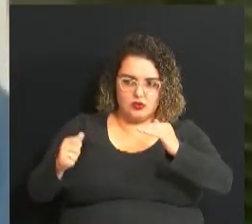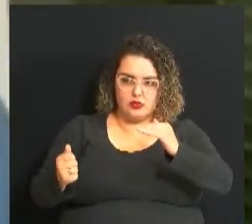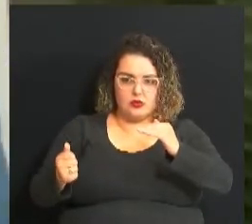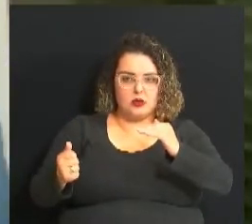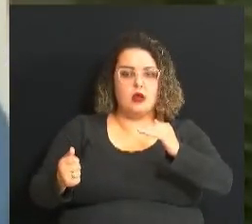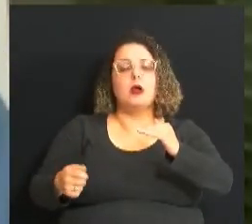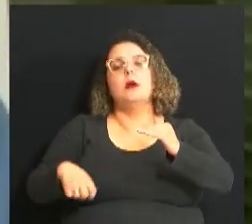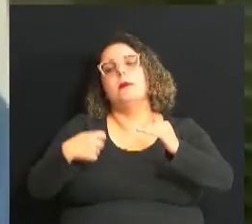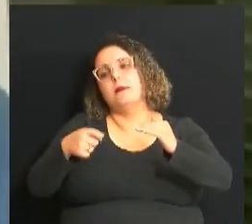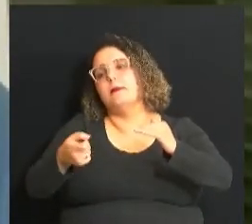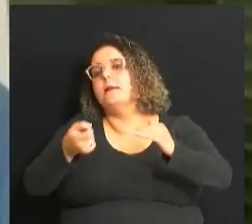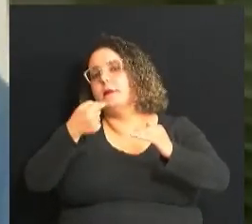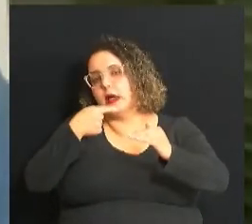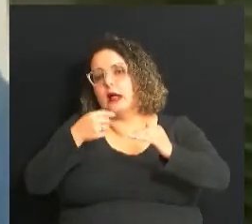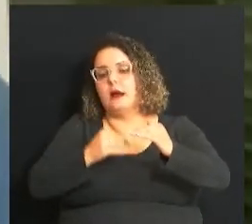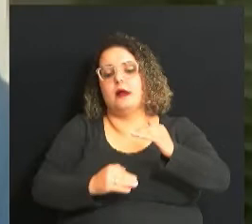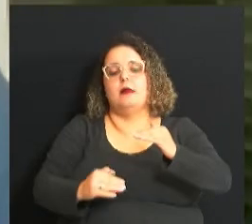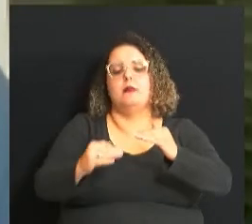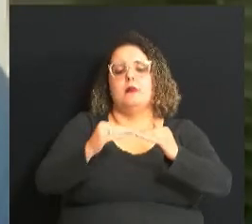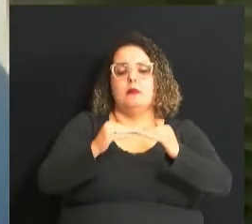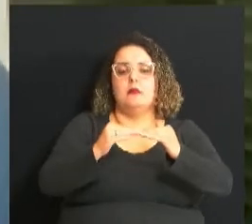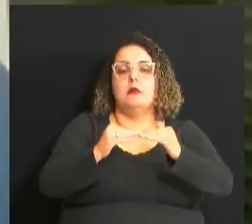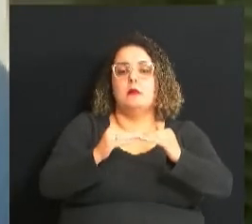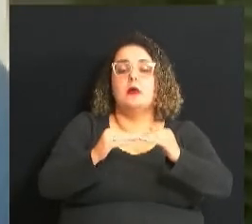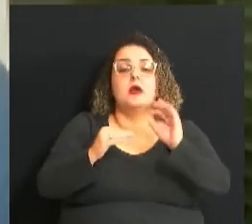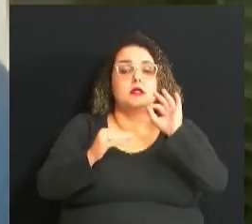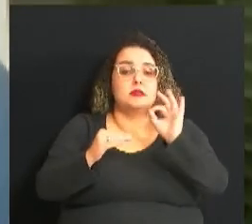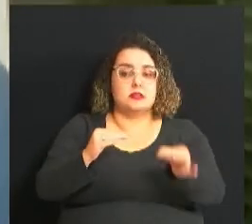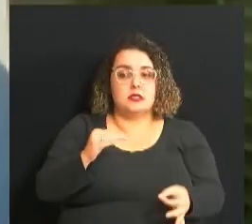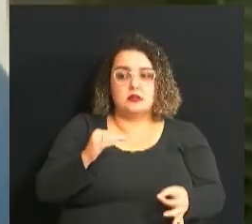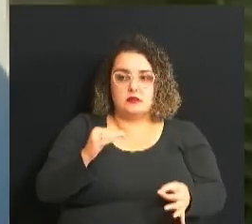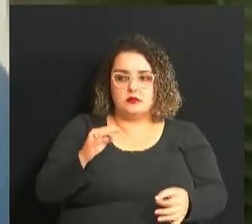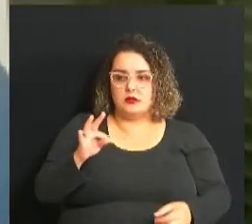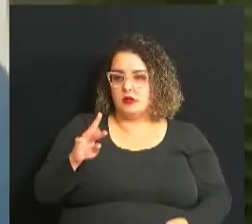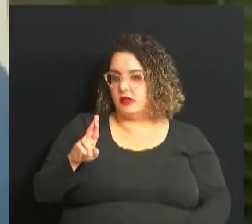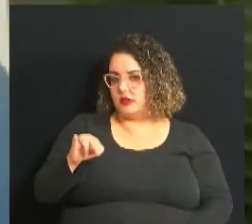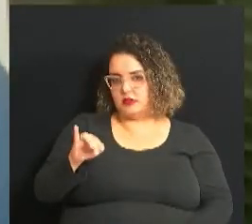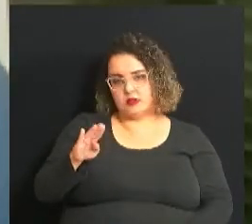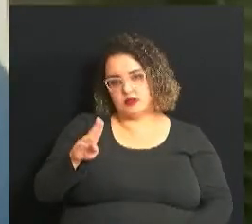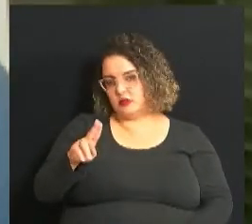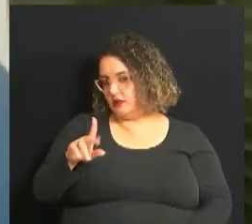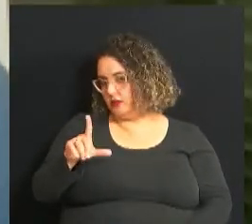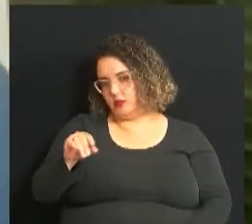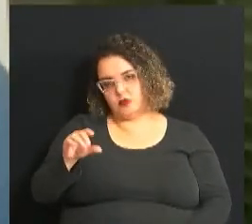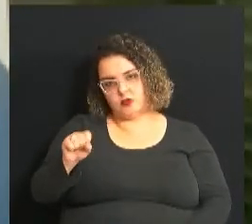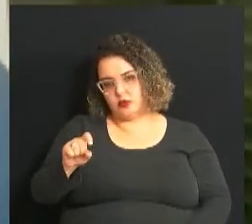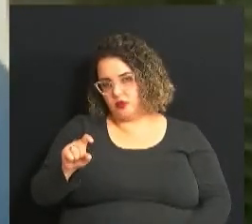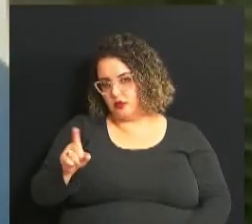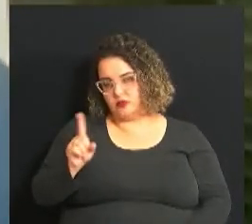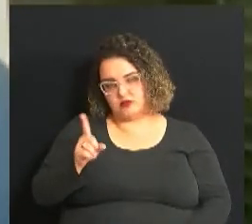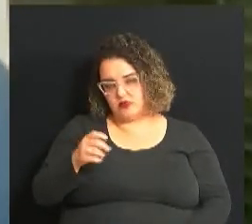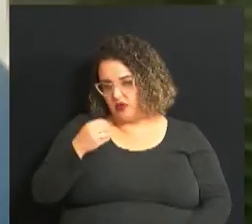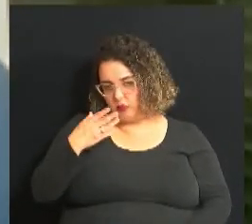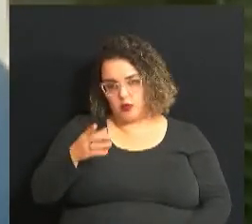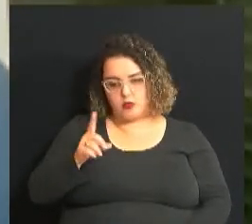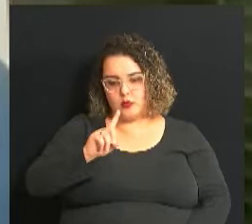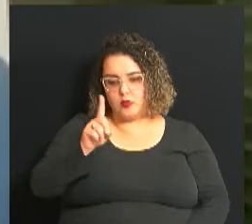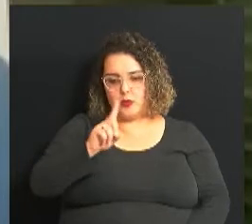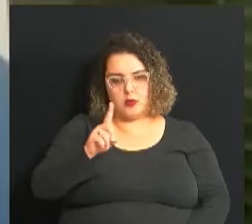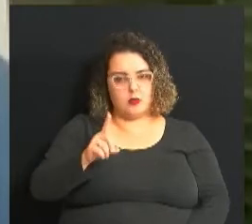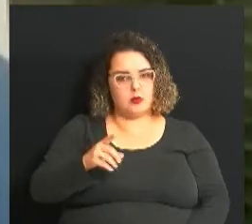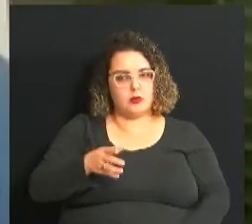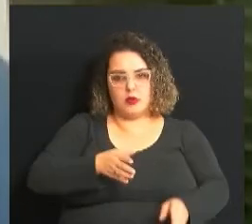dos compostos que existem no mercado. Esse tribulus ele não funciona, então eu não aconselharia fazer